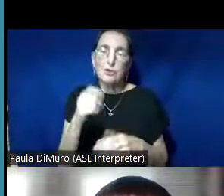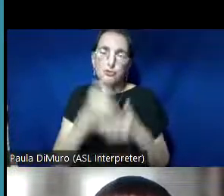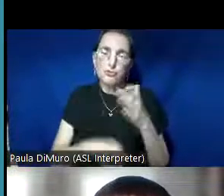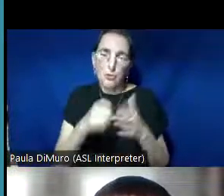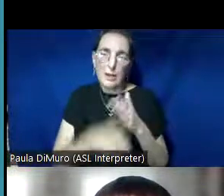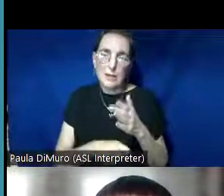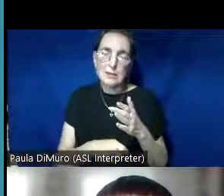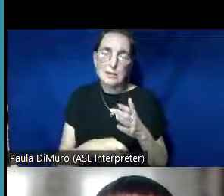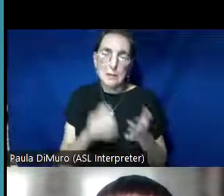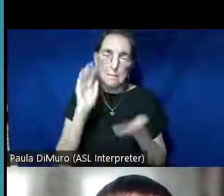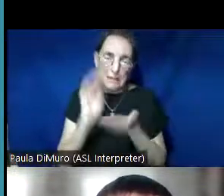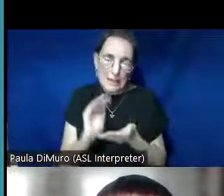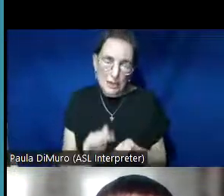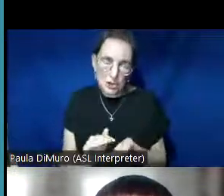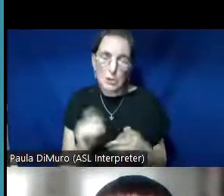de mitigação,